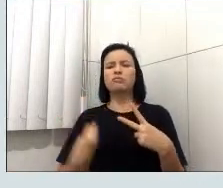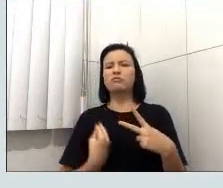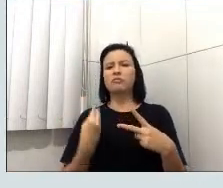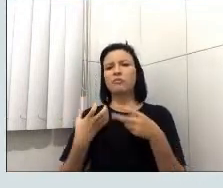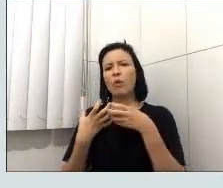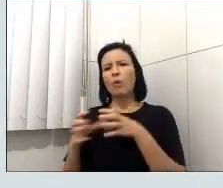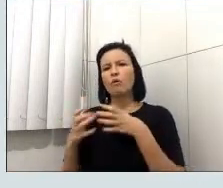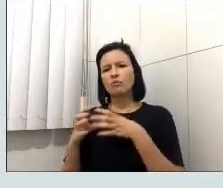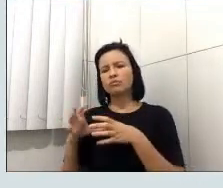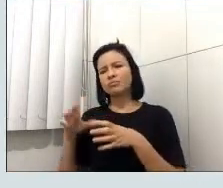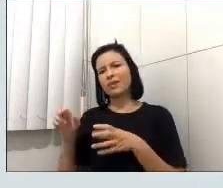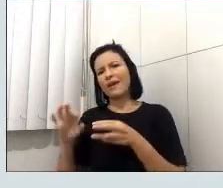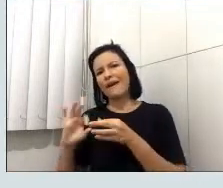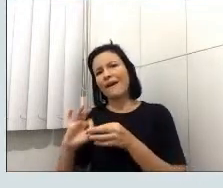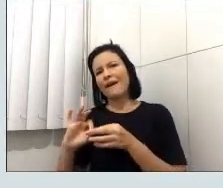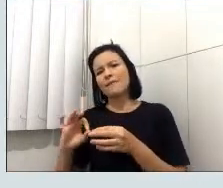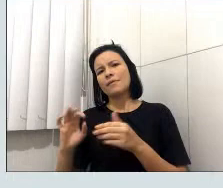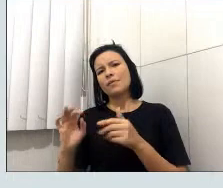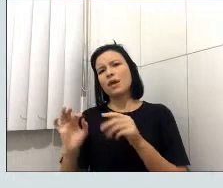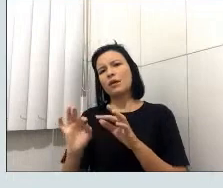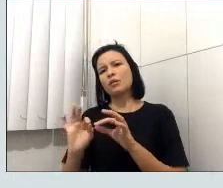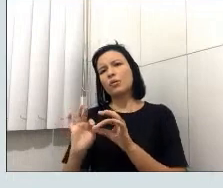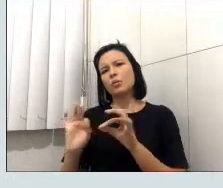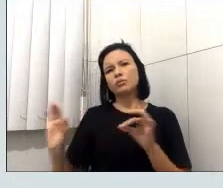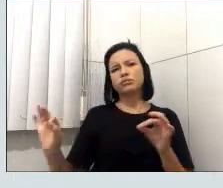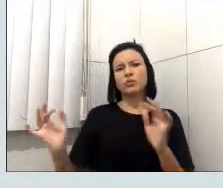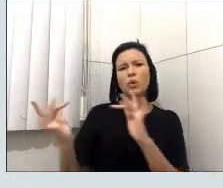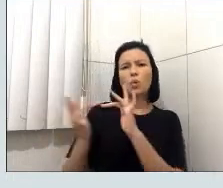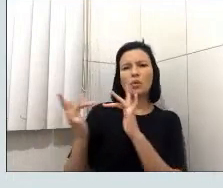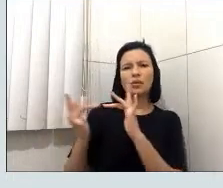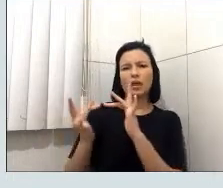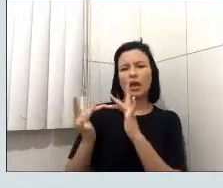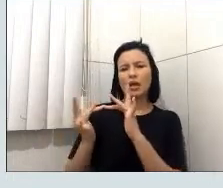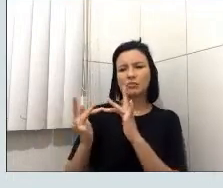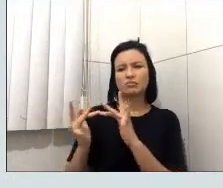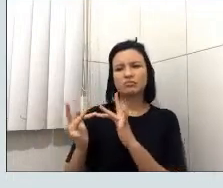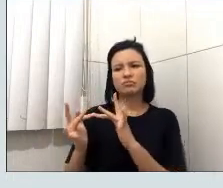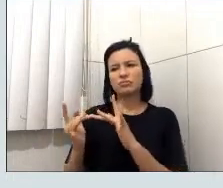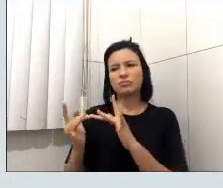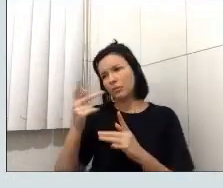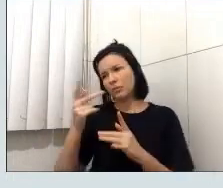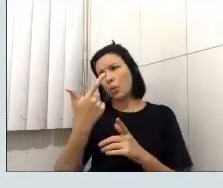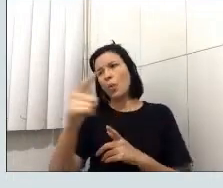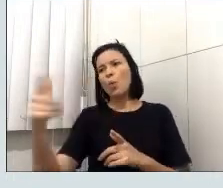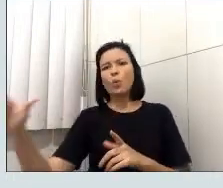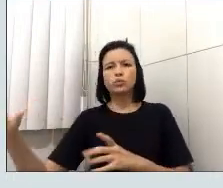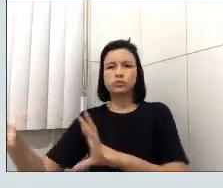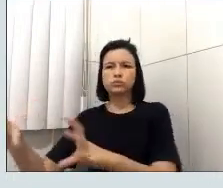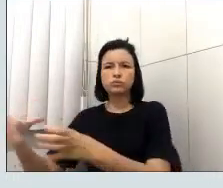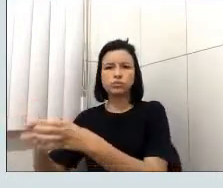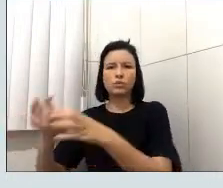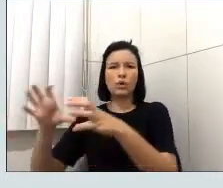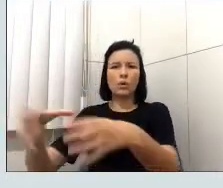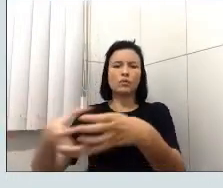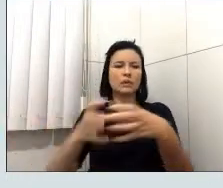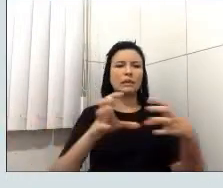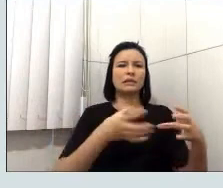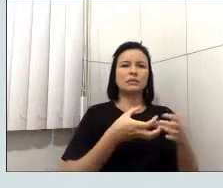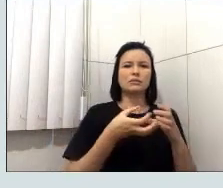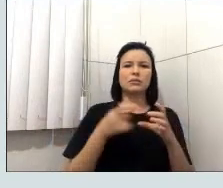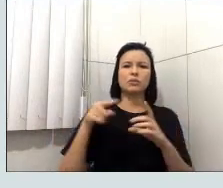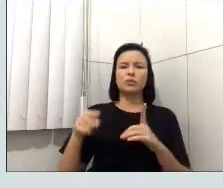região mais afastada e que tinham pouco contato com outras aldeias indígenas de